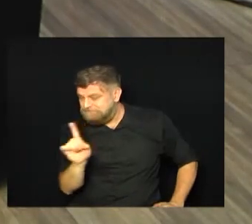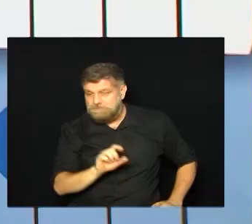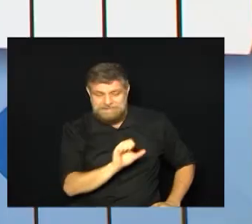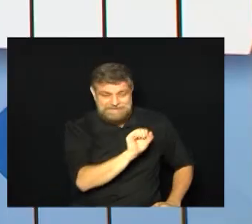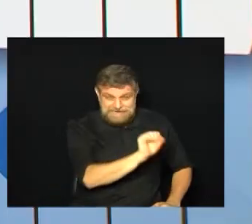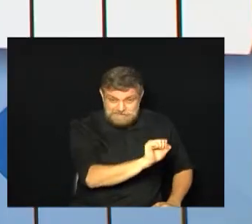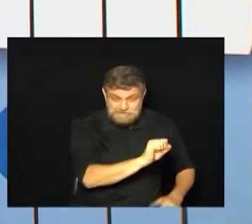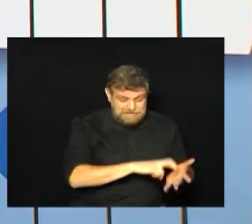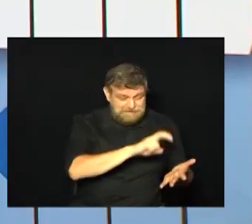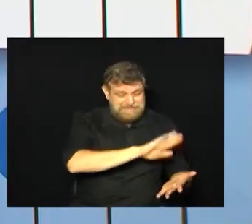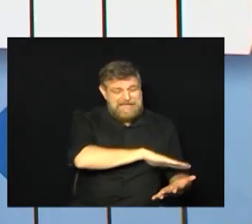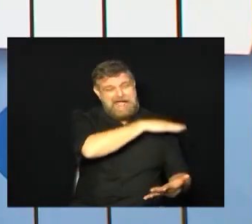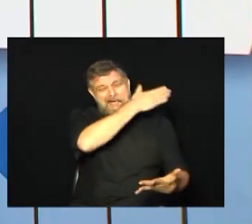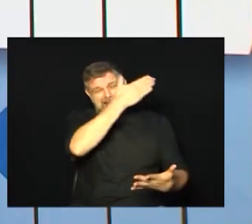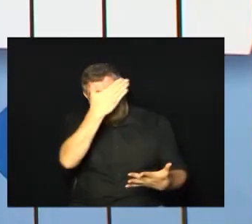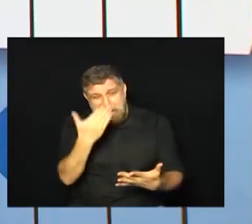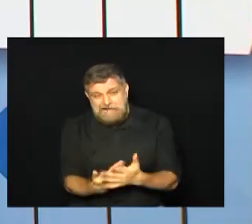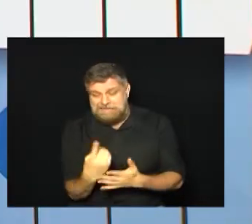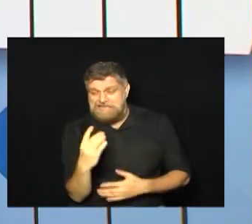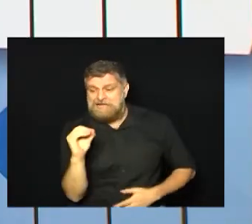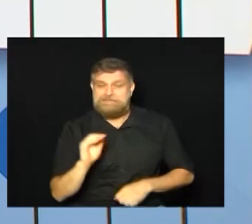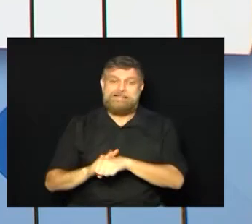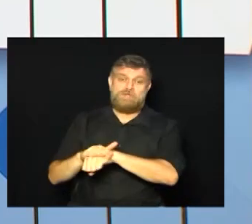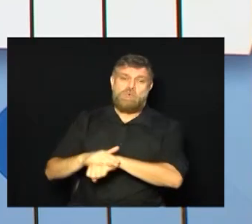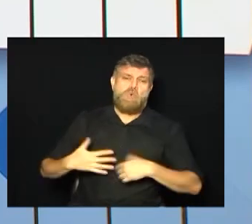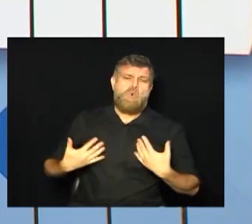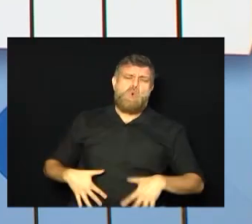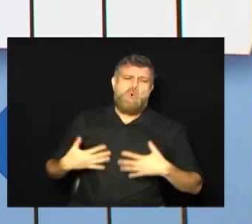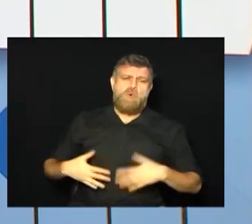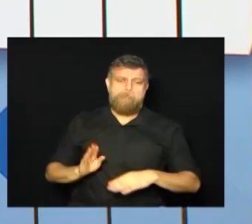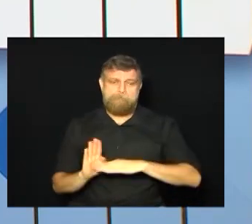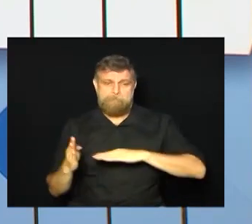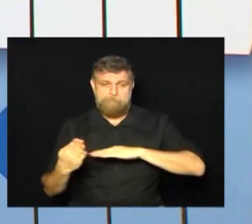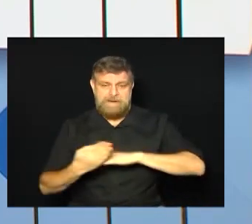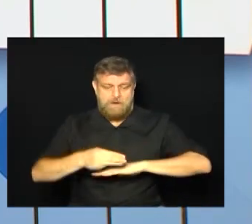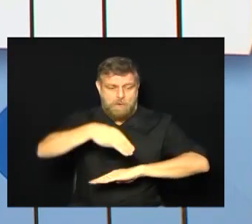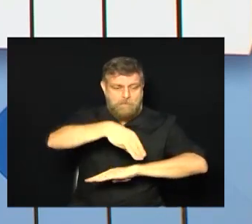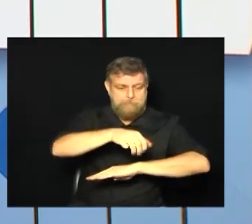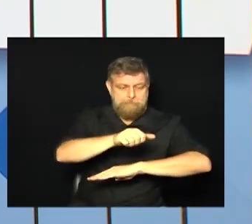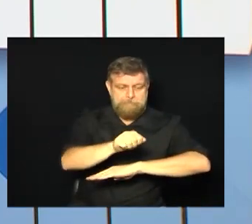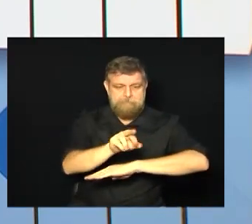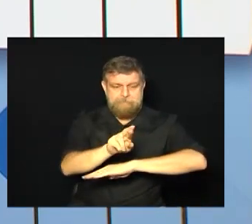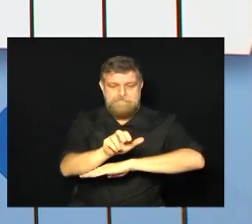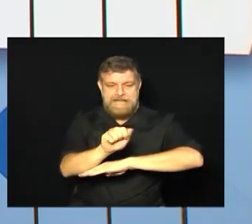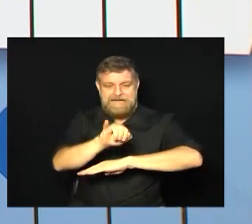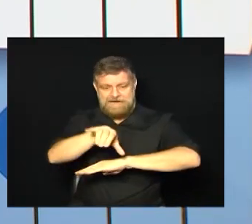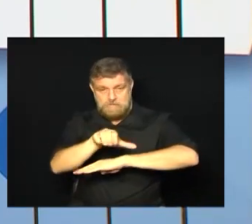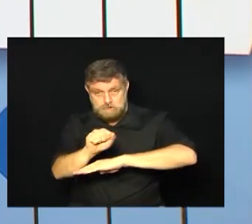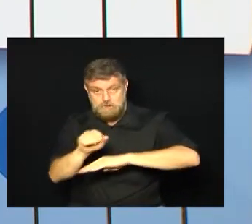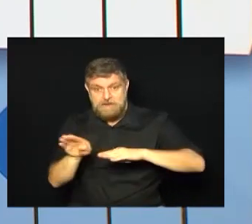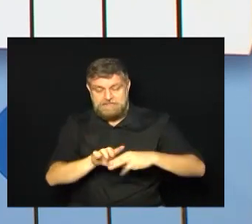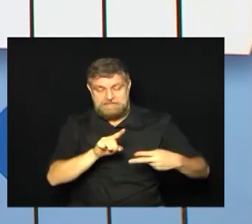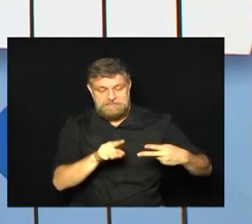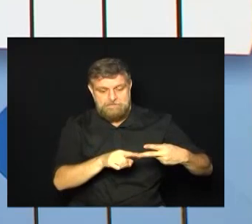das 8 da manhã até as 10 horas da noite. Jardim Marajó e Residencial Mauro